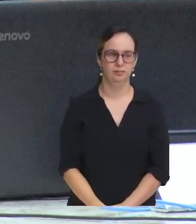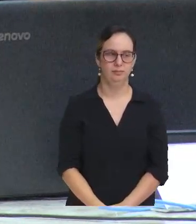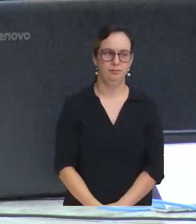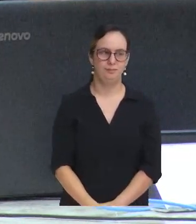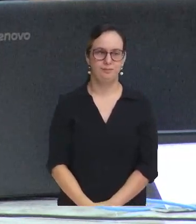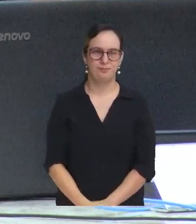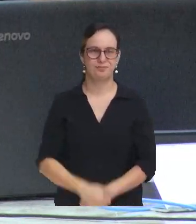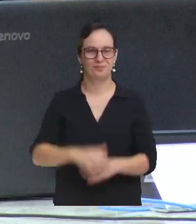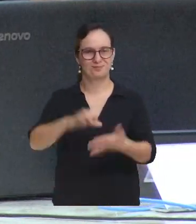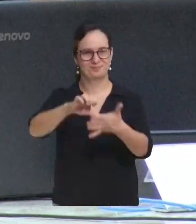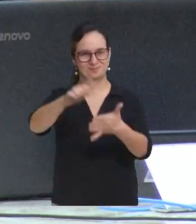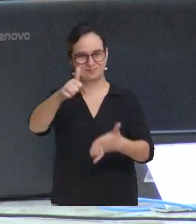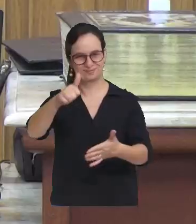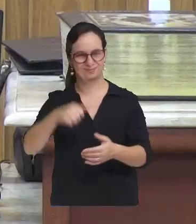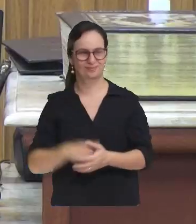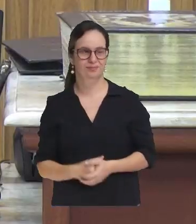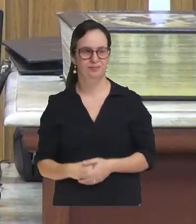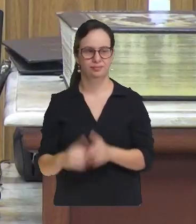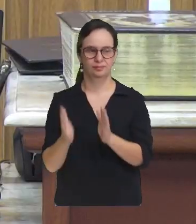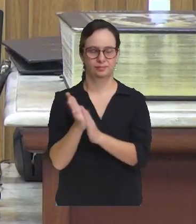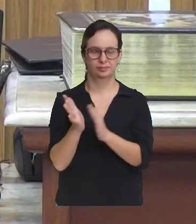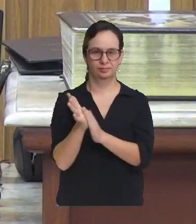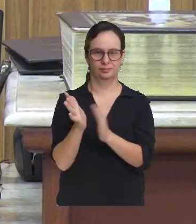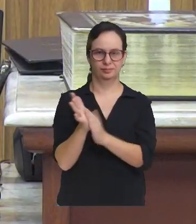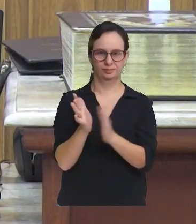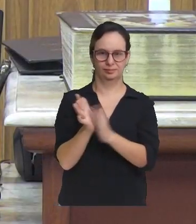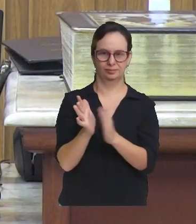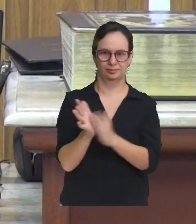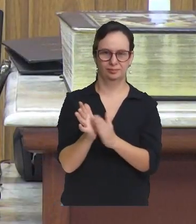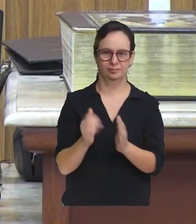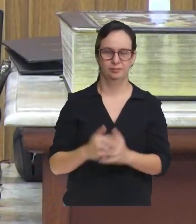parabenizar a Comissão de Cidadania pela reunião que